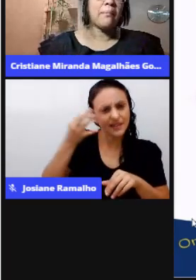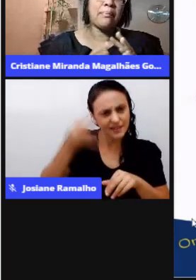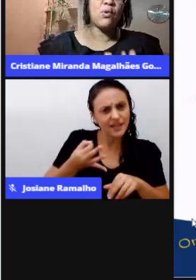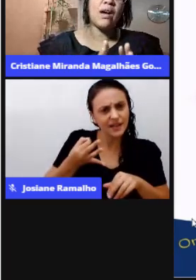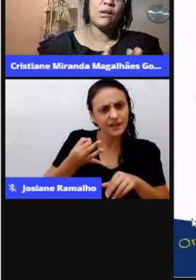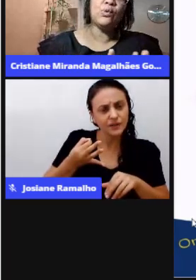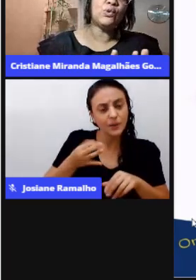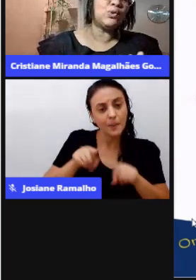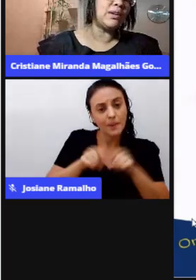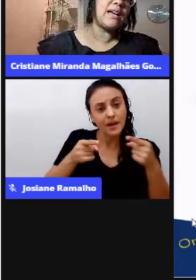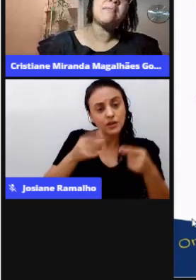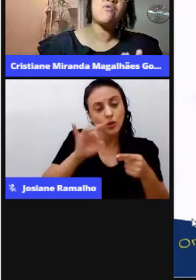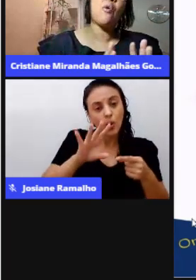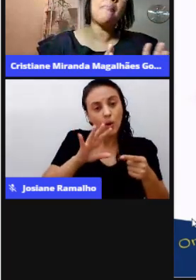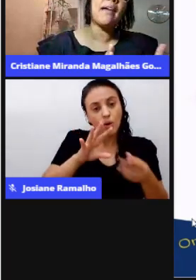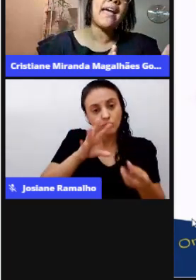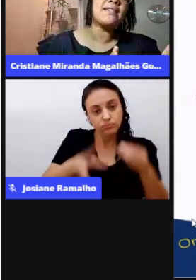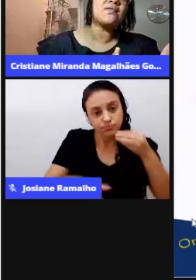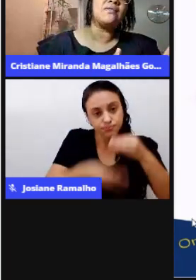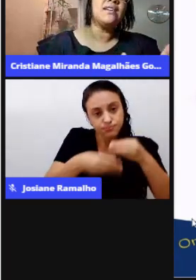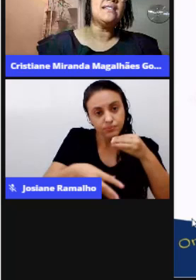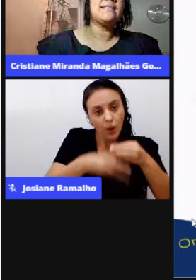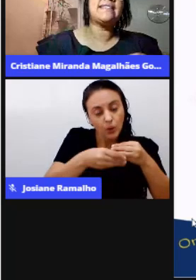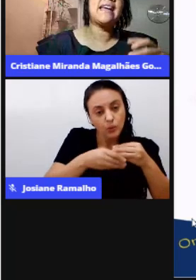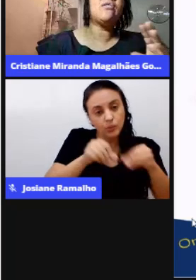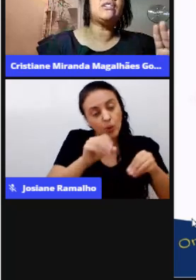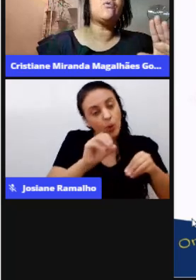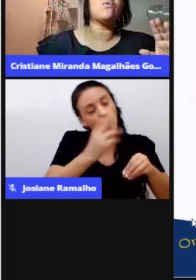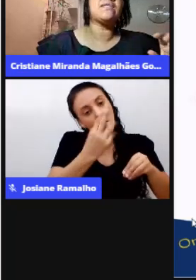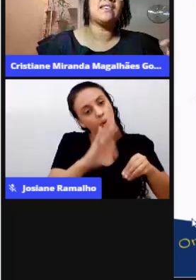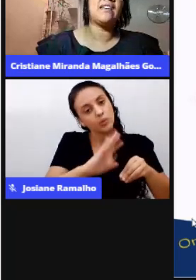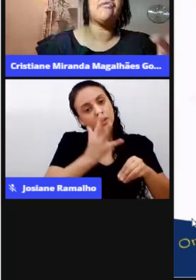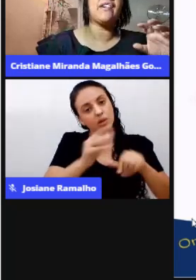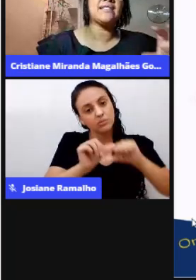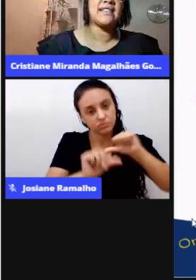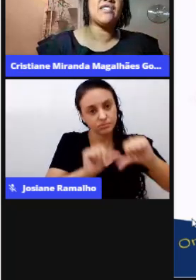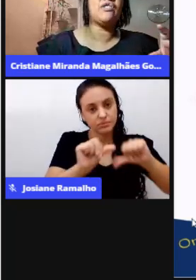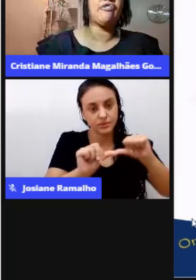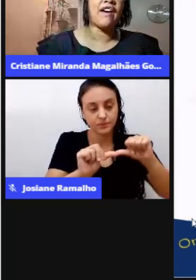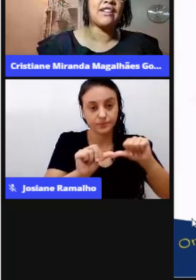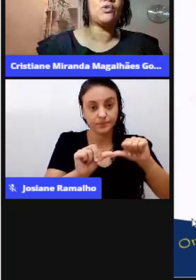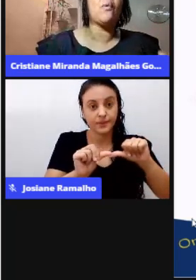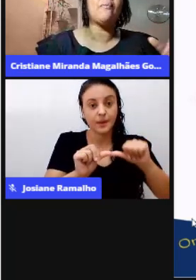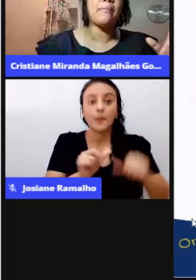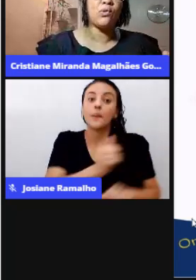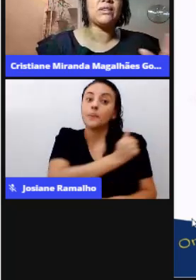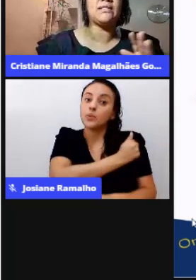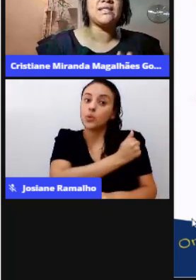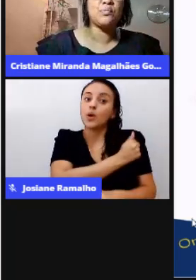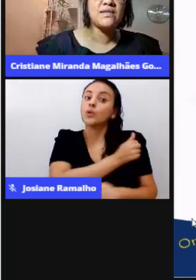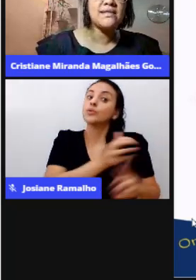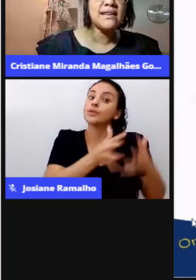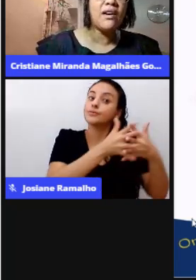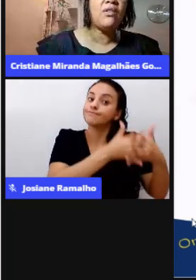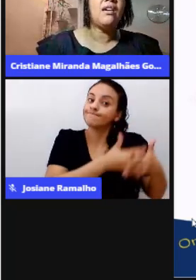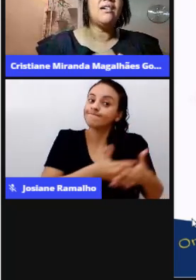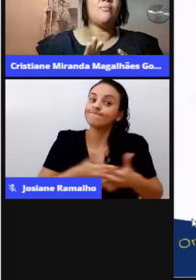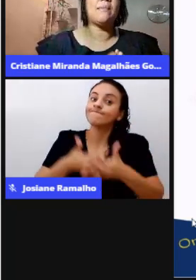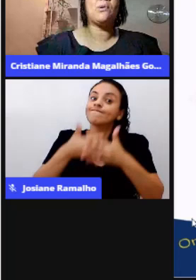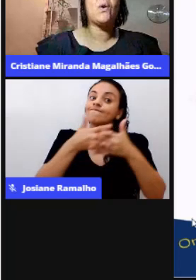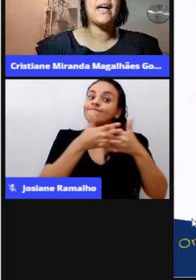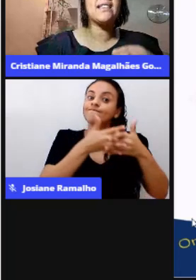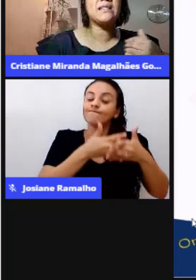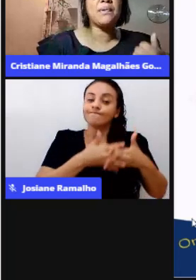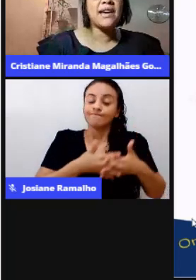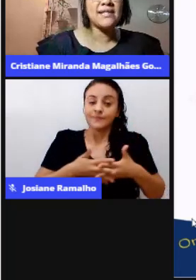isso, para o aluno, é meio complexo, se eu não conseguir fazer, de fato, uma boa transposição,